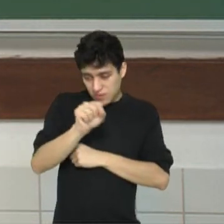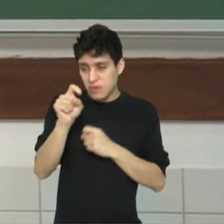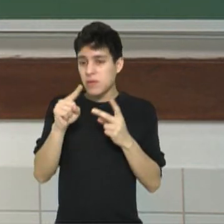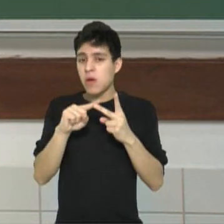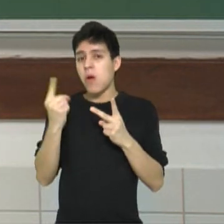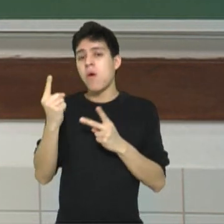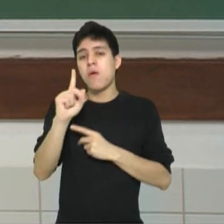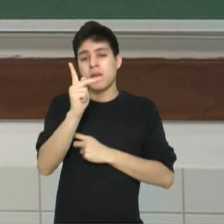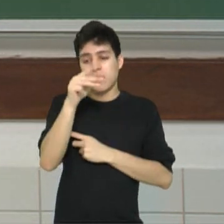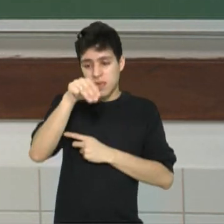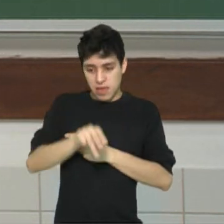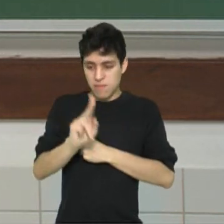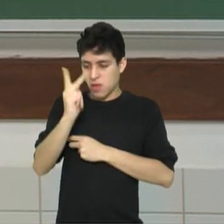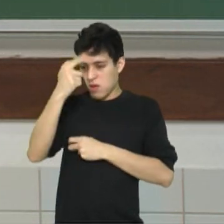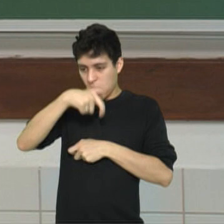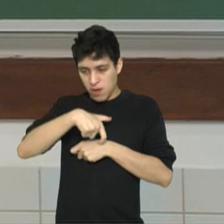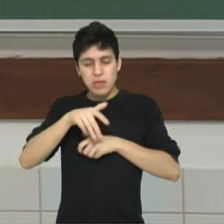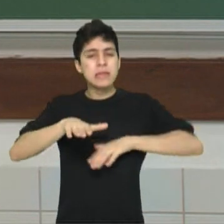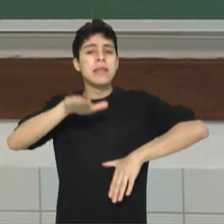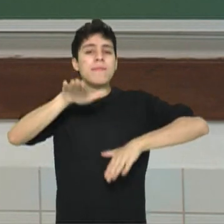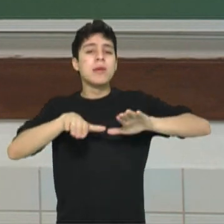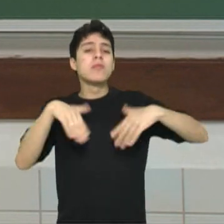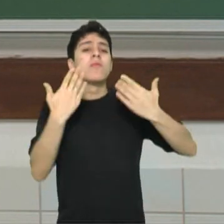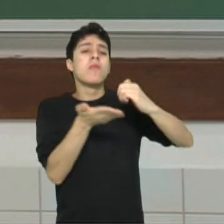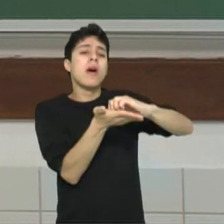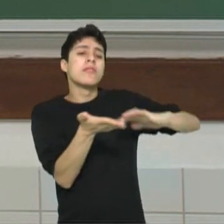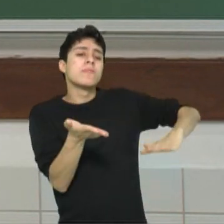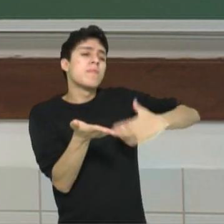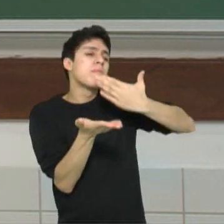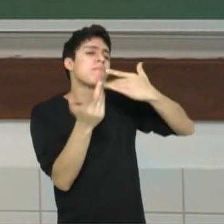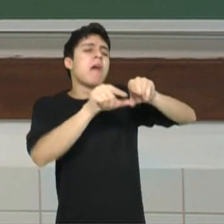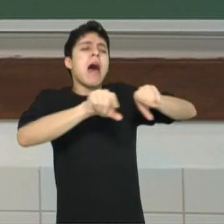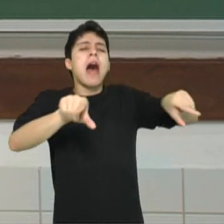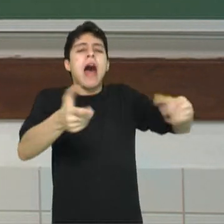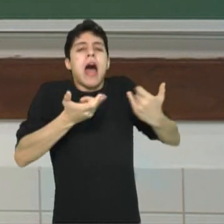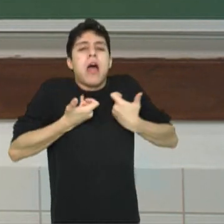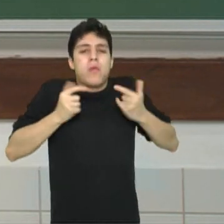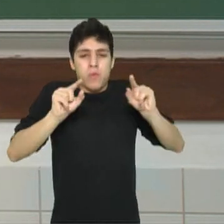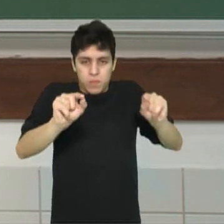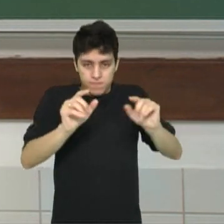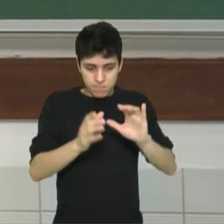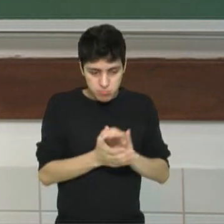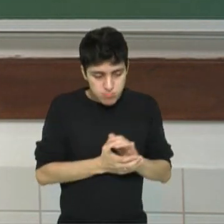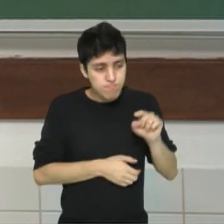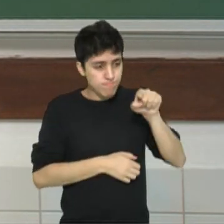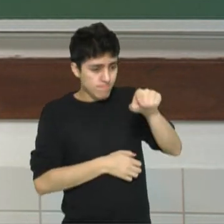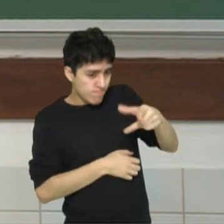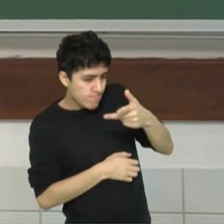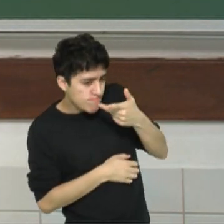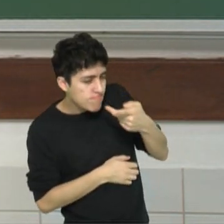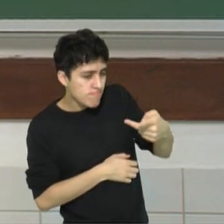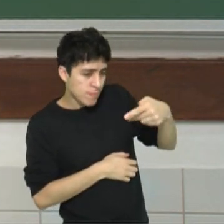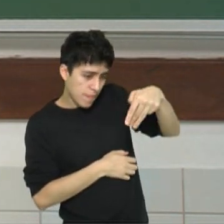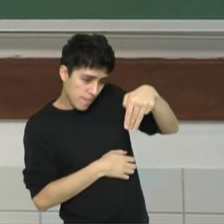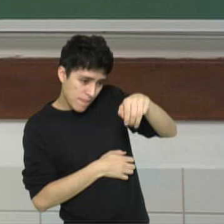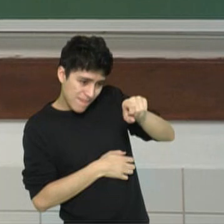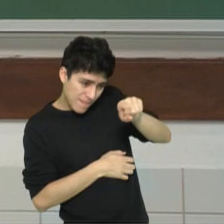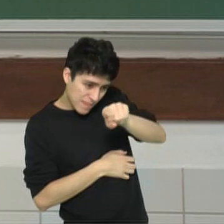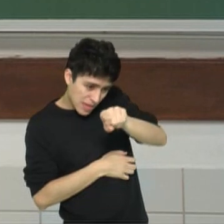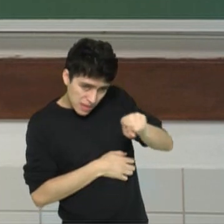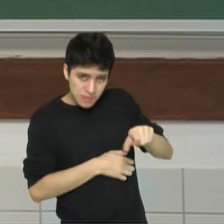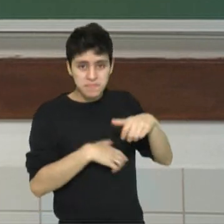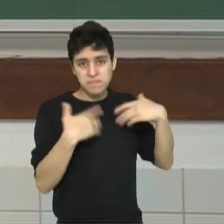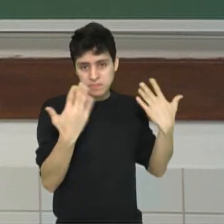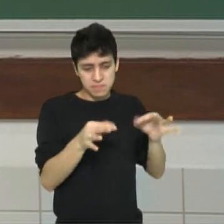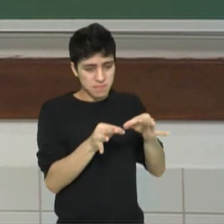quanto quilômetros por hora, né? Vai depender do exercício, tá? Então, se ele te deu o deslocamento em metros e o tempo em